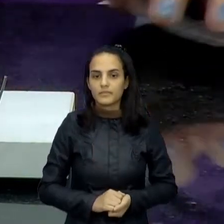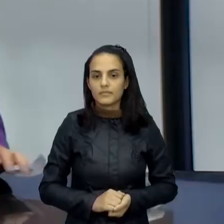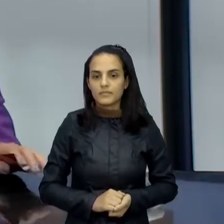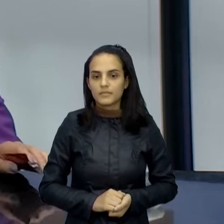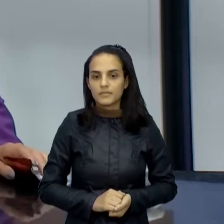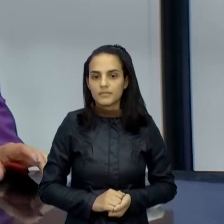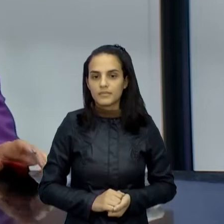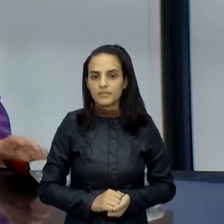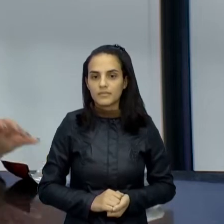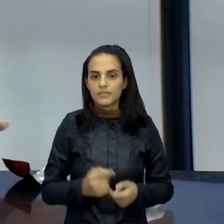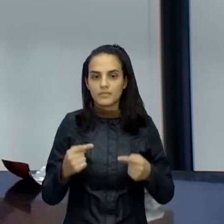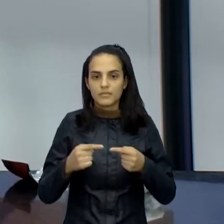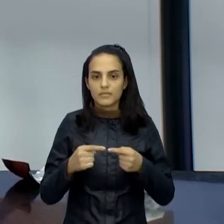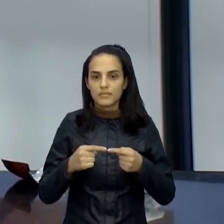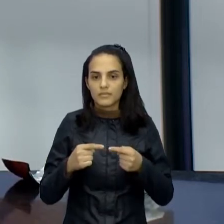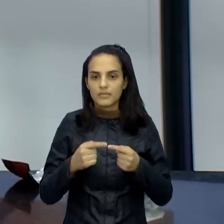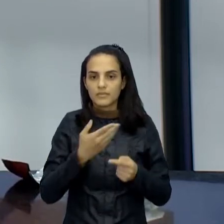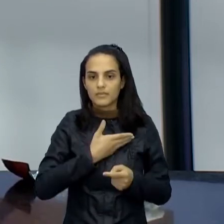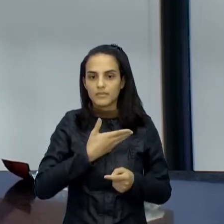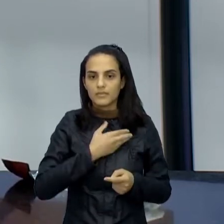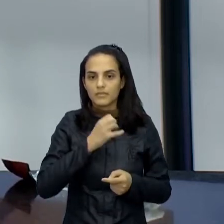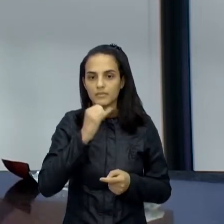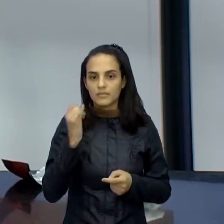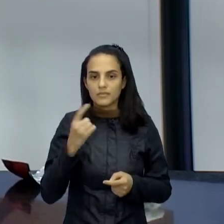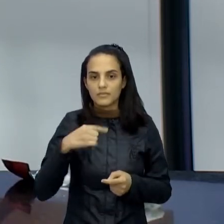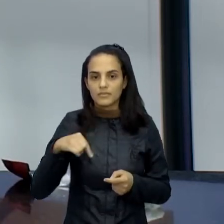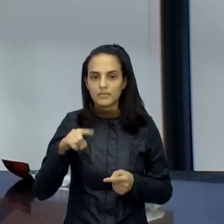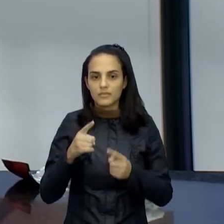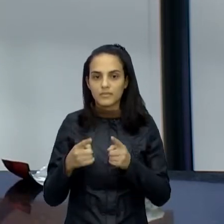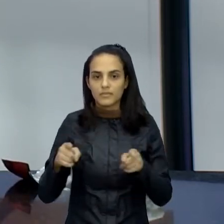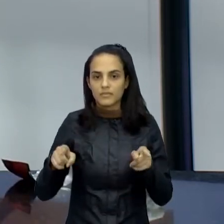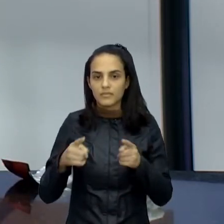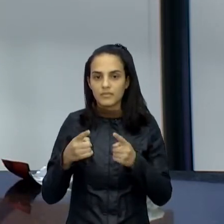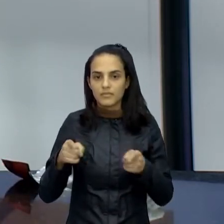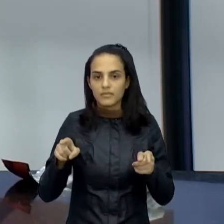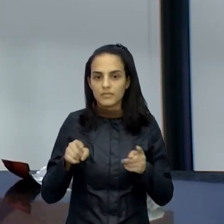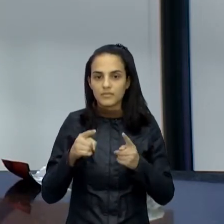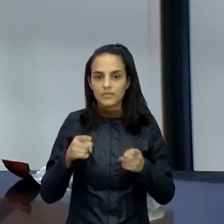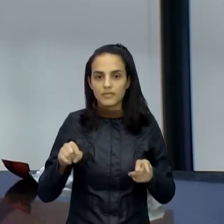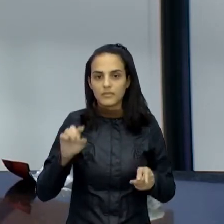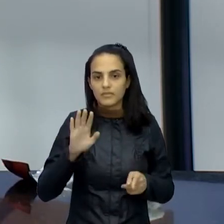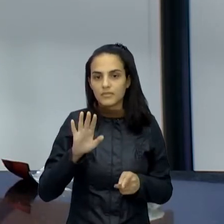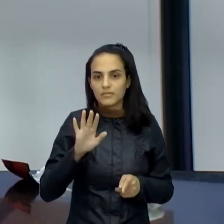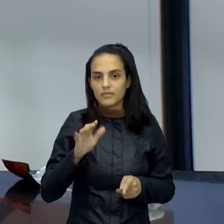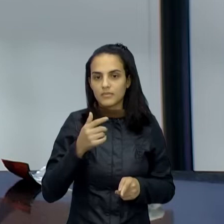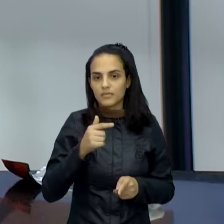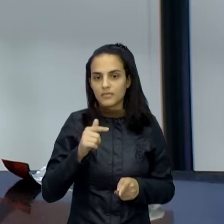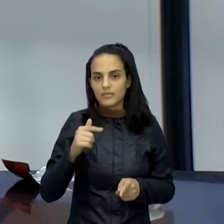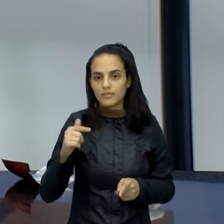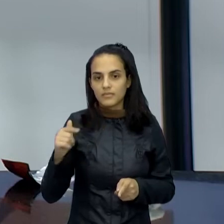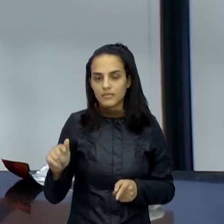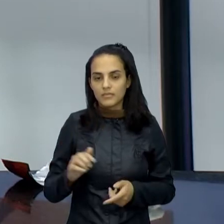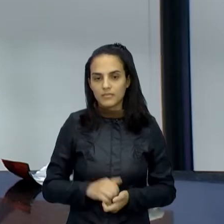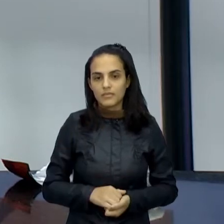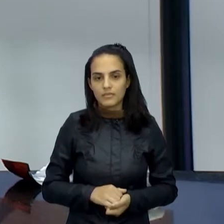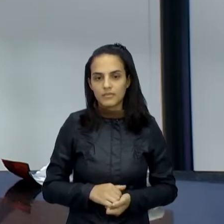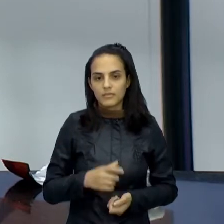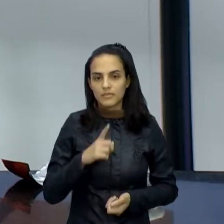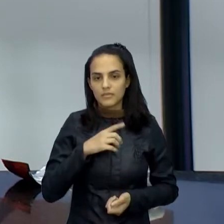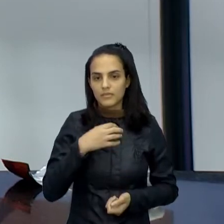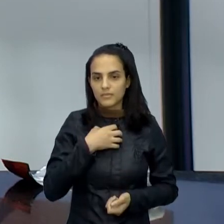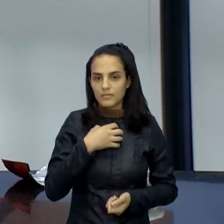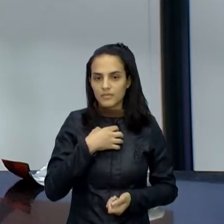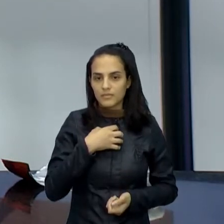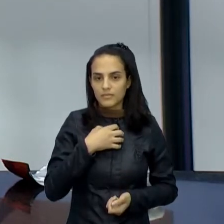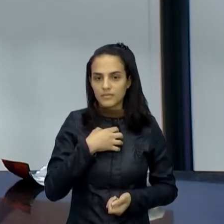Não combinei aqui com os meus colegas, senão a gente ia pôr até uma musiquinha aqui para tocar, mas... Ó, já tô sentindo um barulho